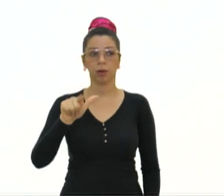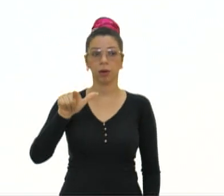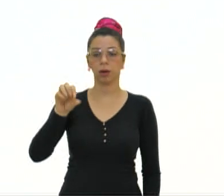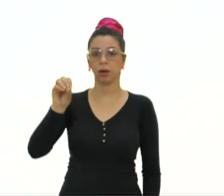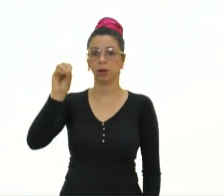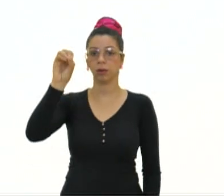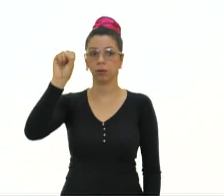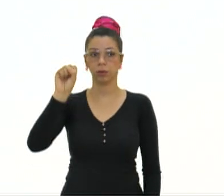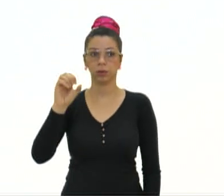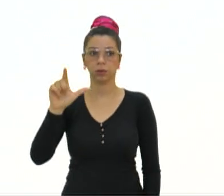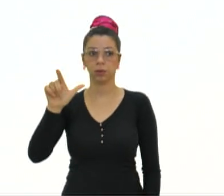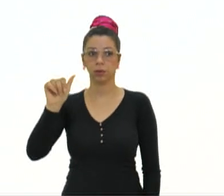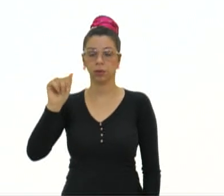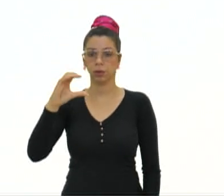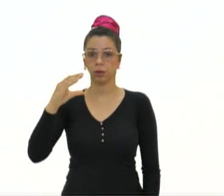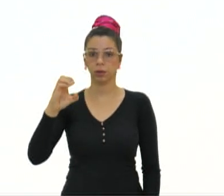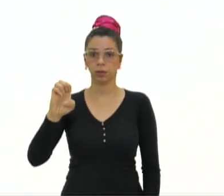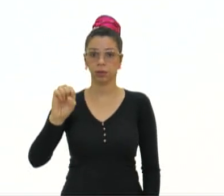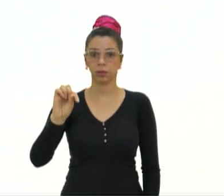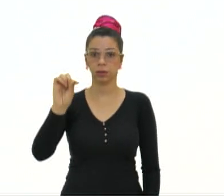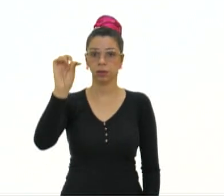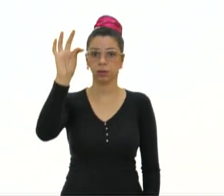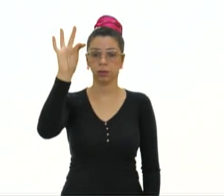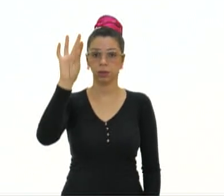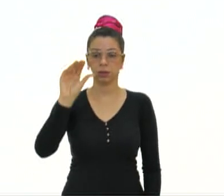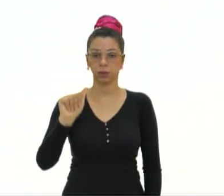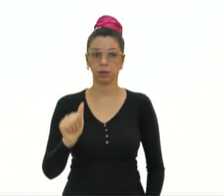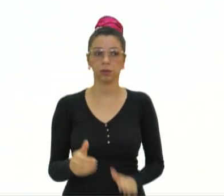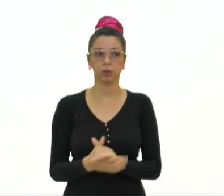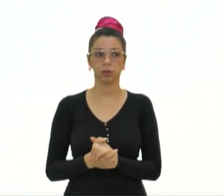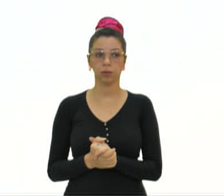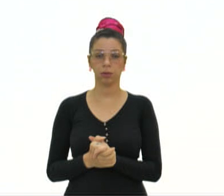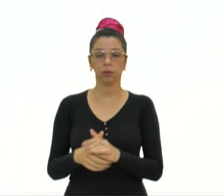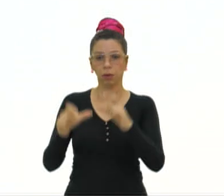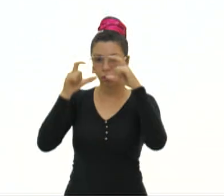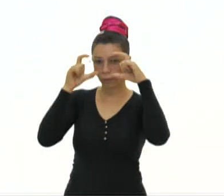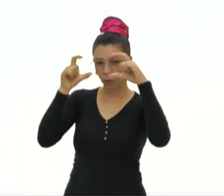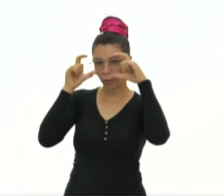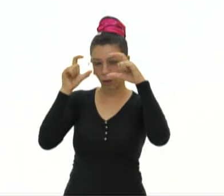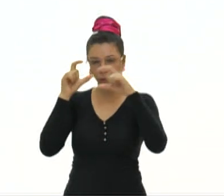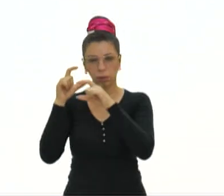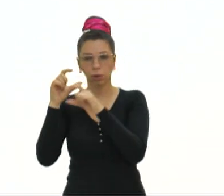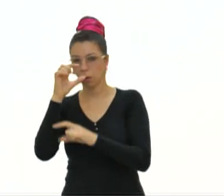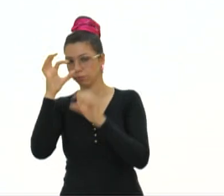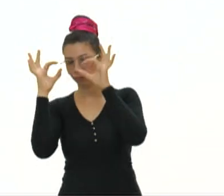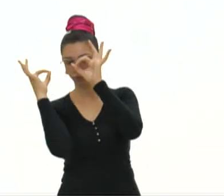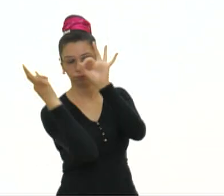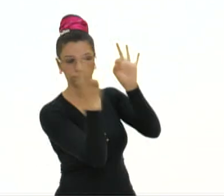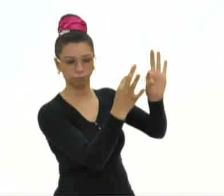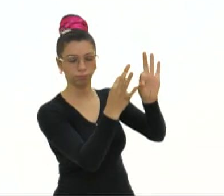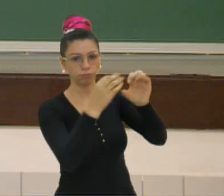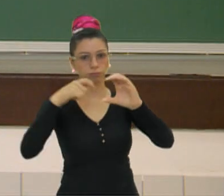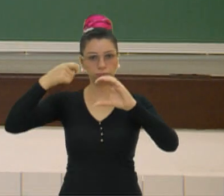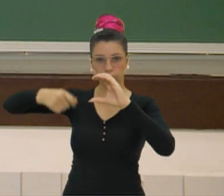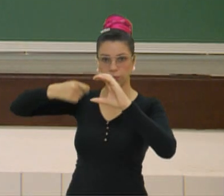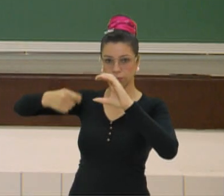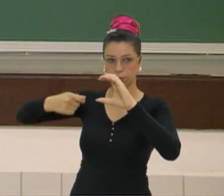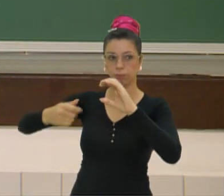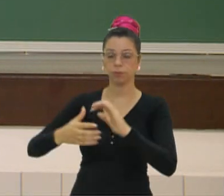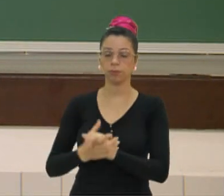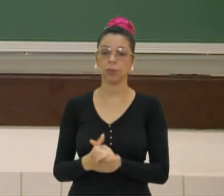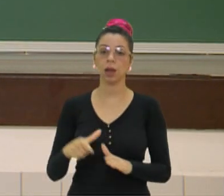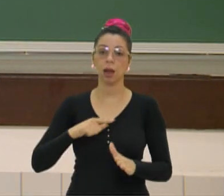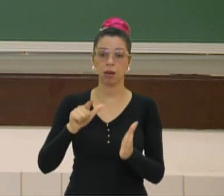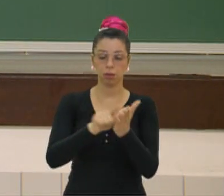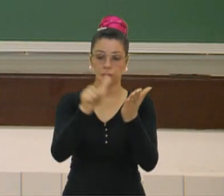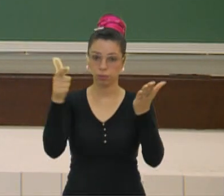à direita, de óculos ali, encarando a câmera. Ele tinha um jornal, vamos comentar um pouco depois sobre o